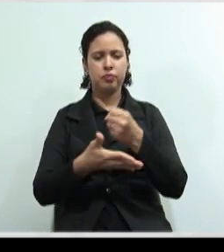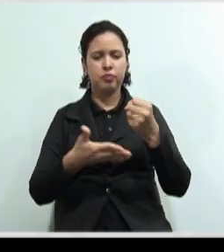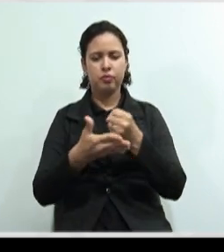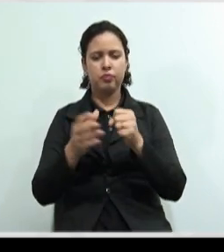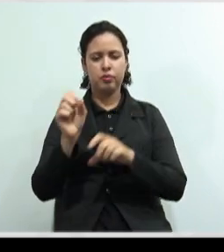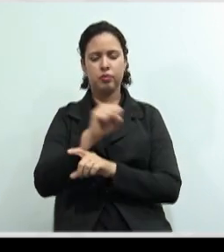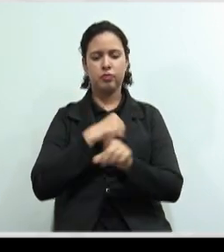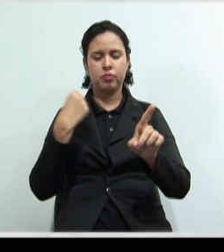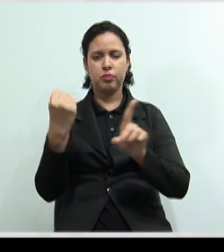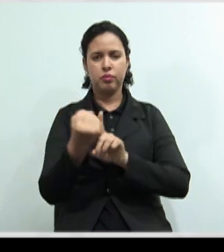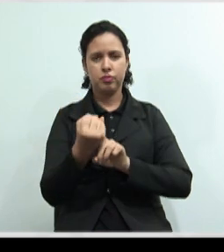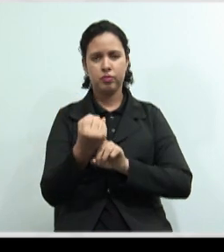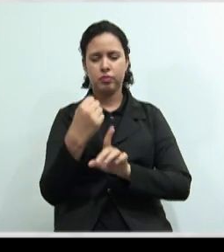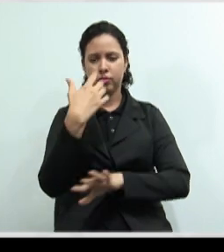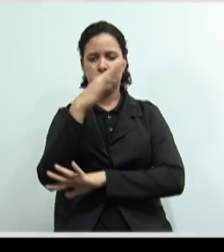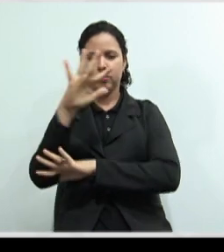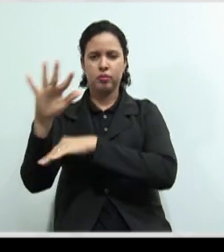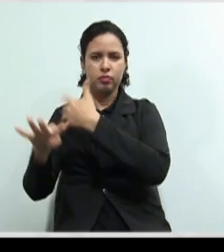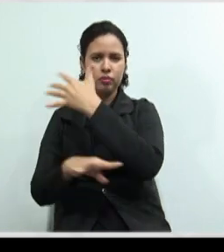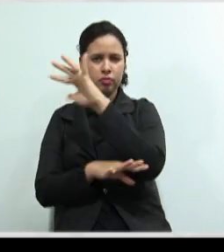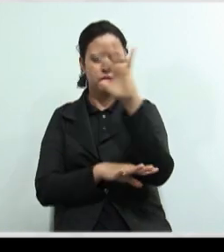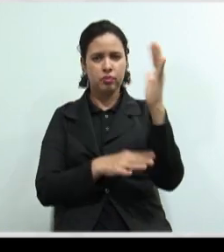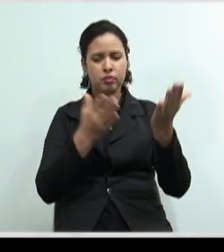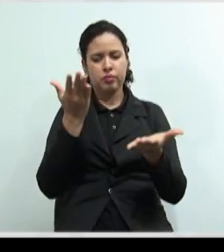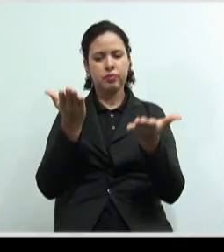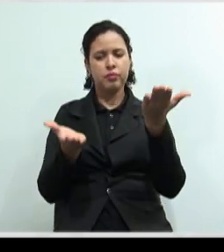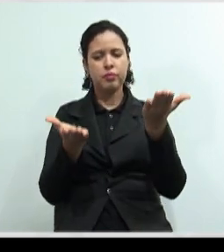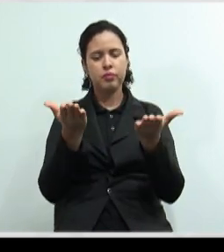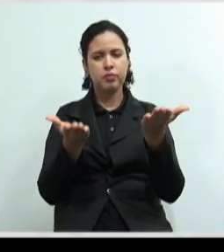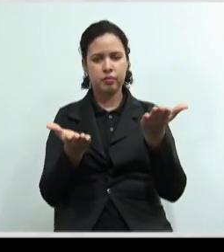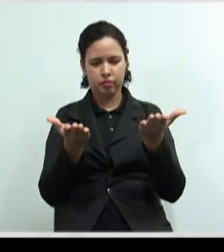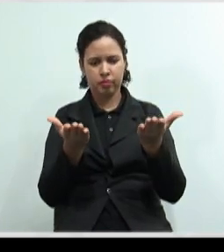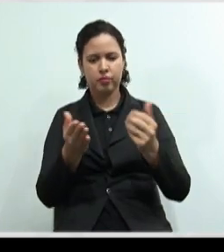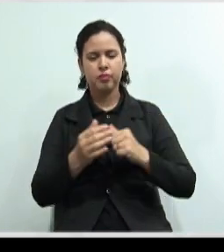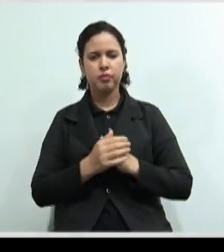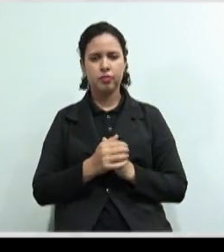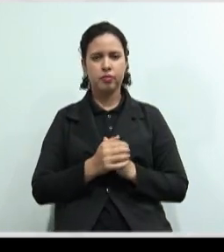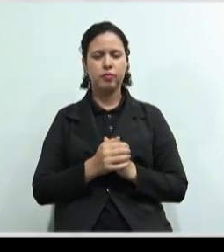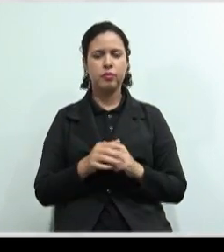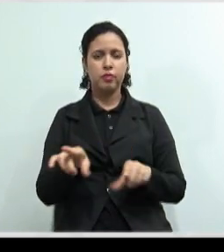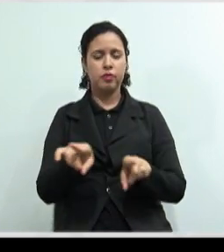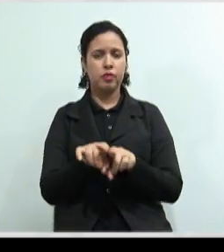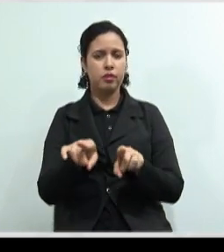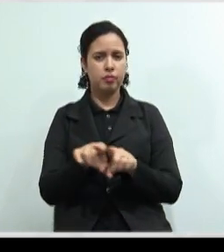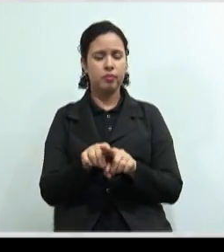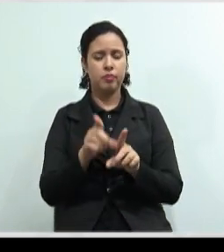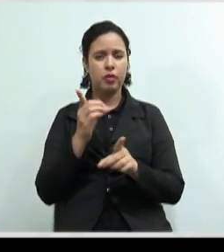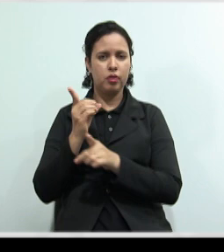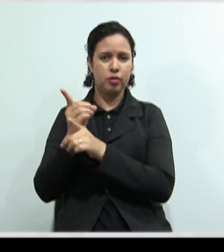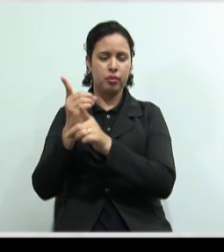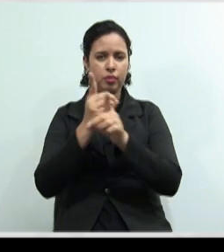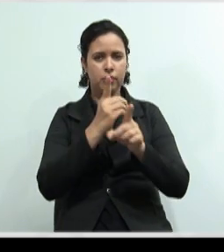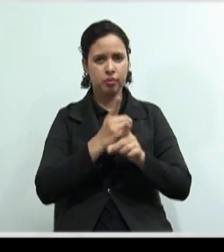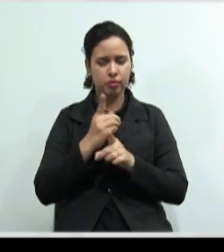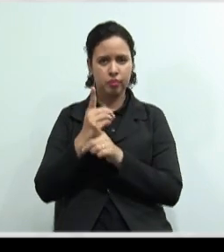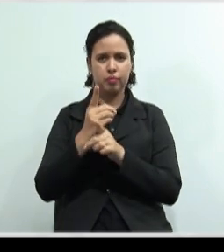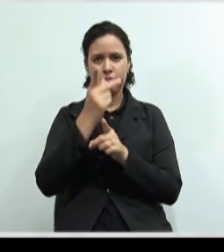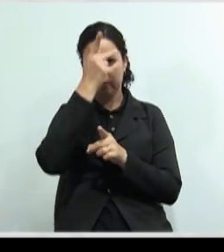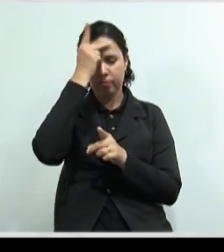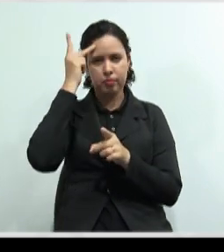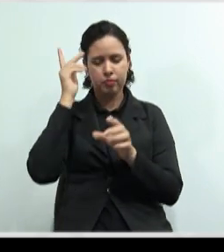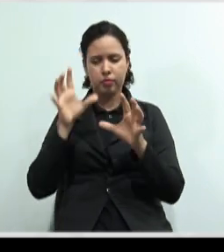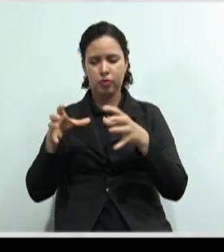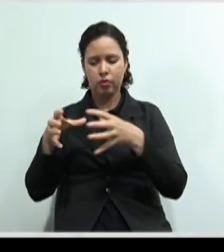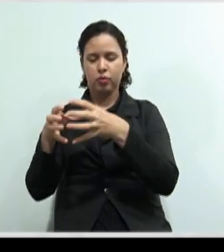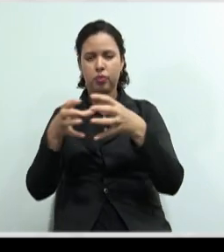ambientais equilibrados nas cadeias produtivas. Também promovendo o encontro de produtores